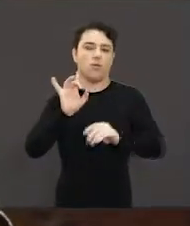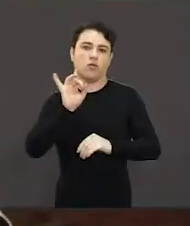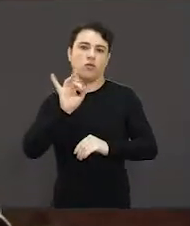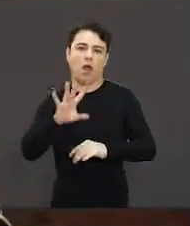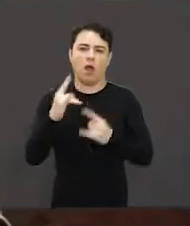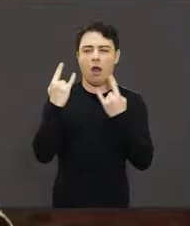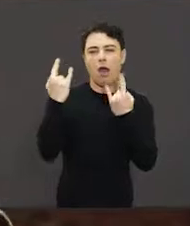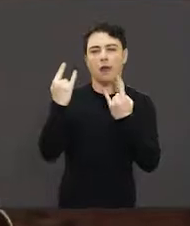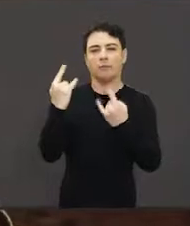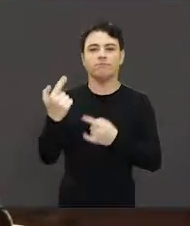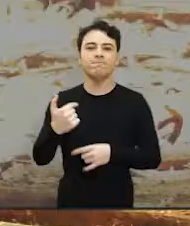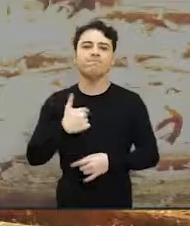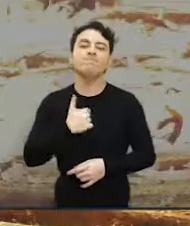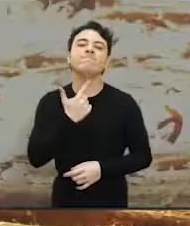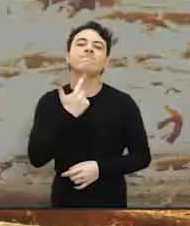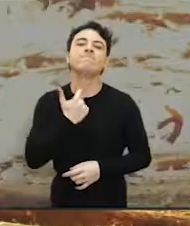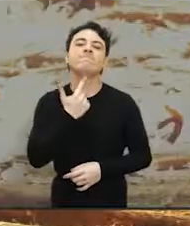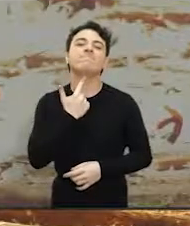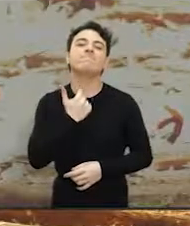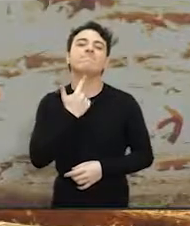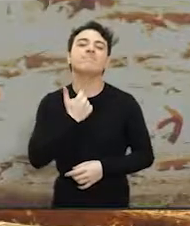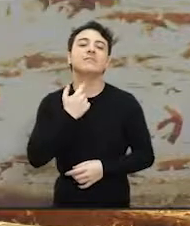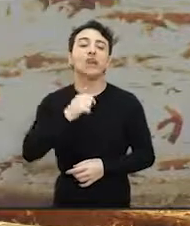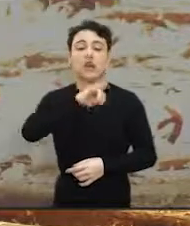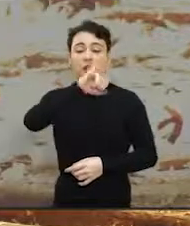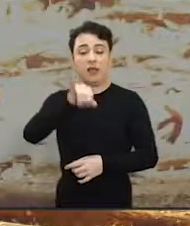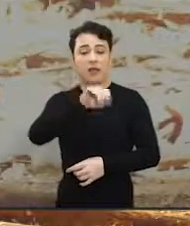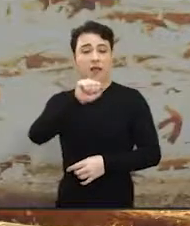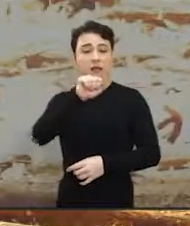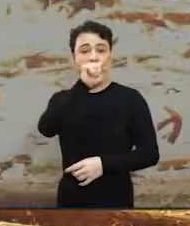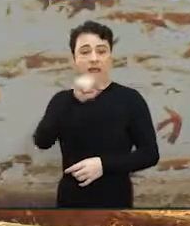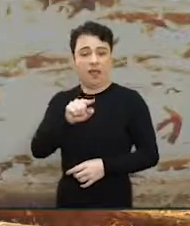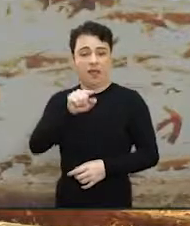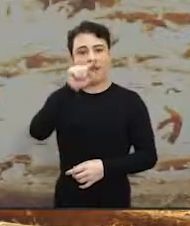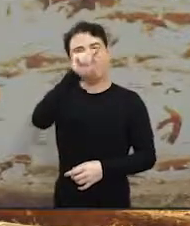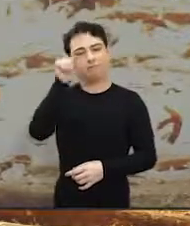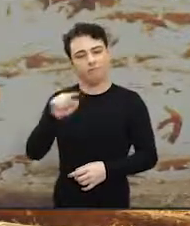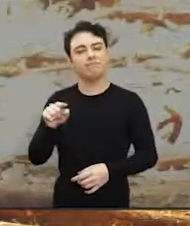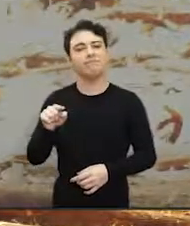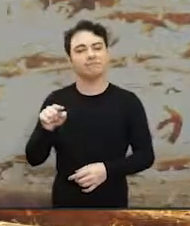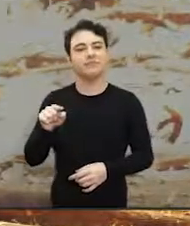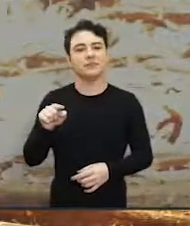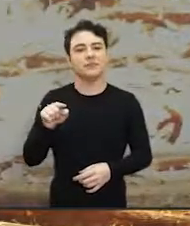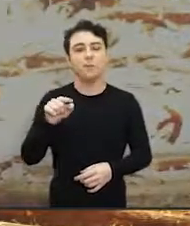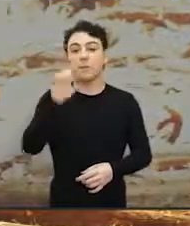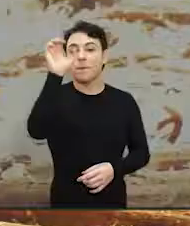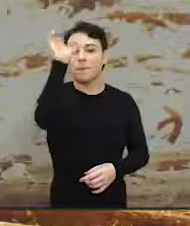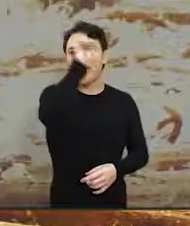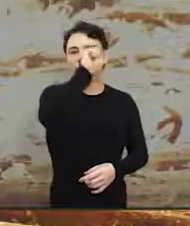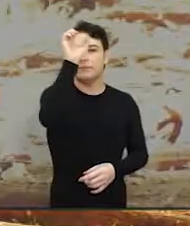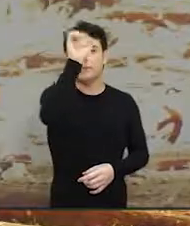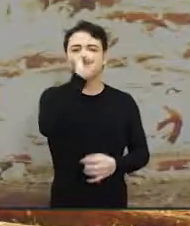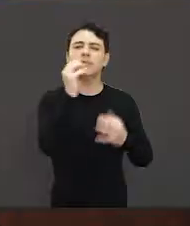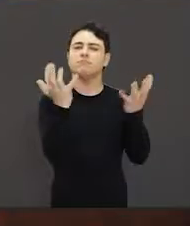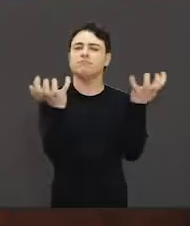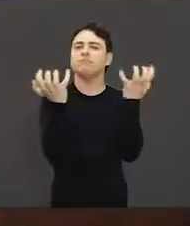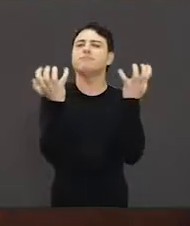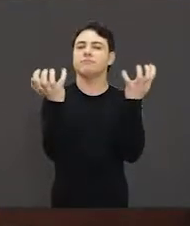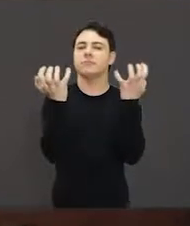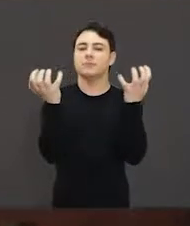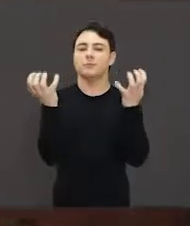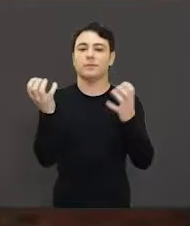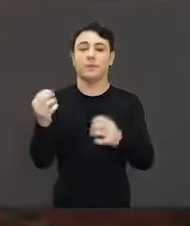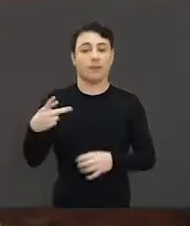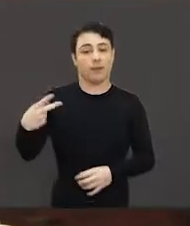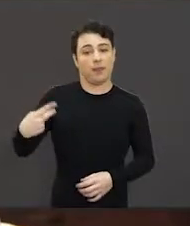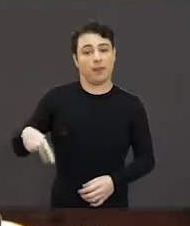com um estilo também que eu não ia aprender nas ruas. O rock está nas ruas, é uma música popular na época, então estava nas ruas, mas o estilo que eu